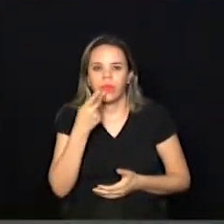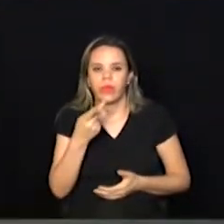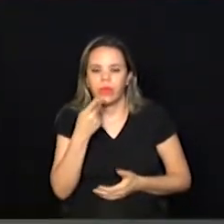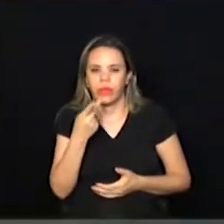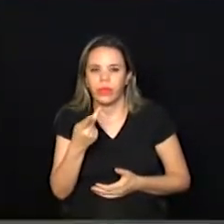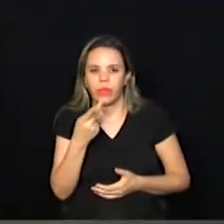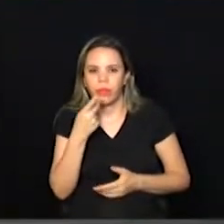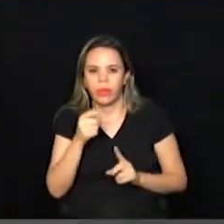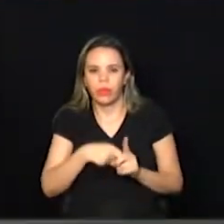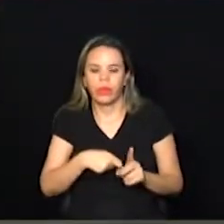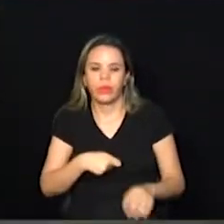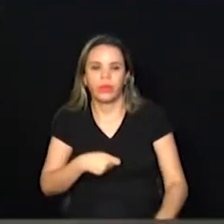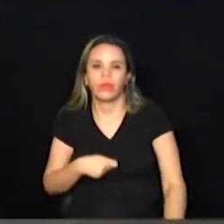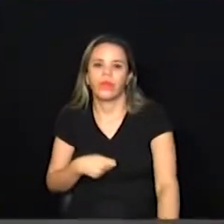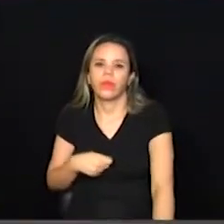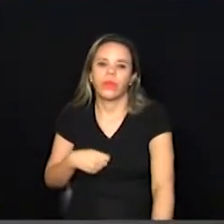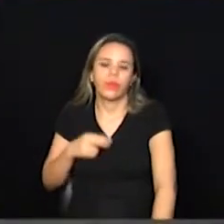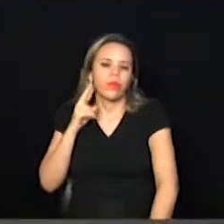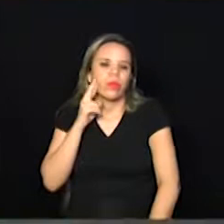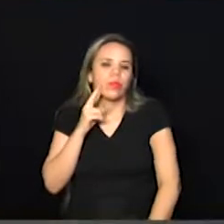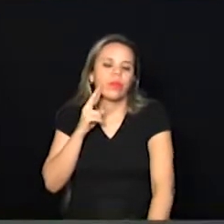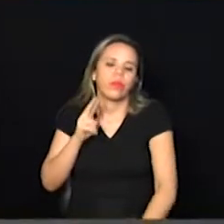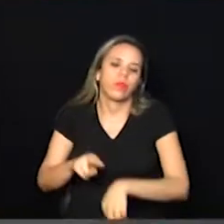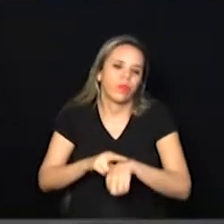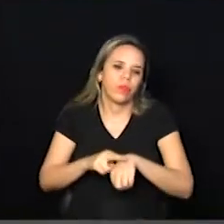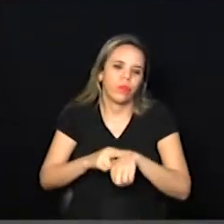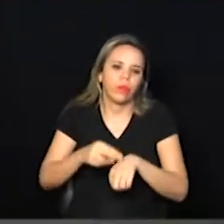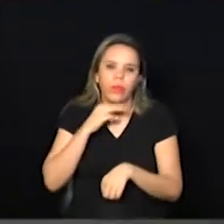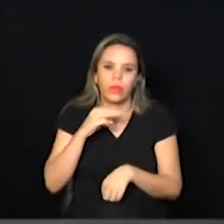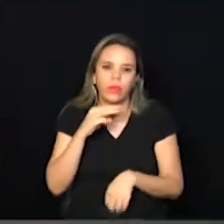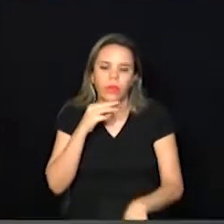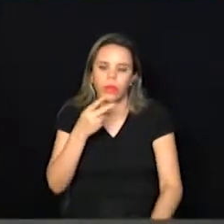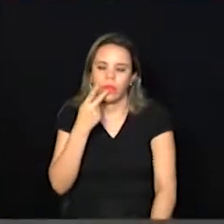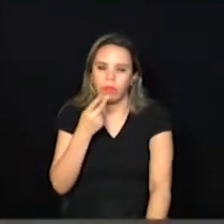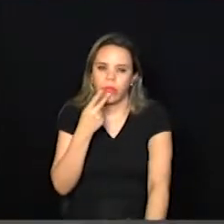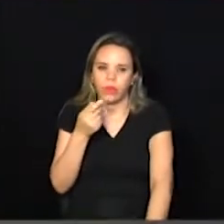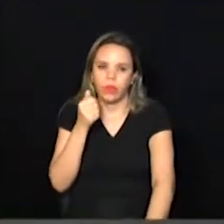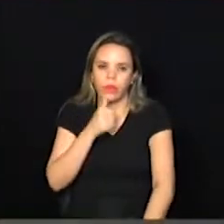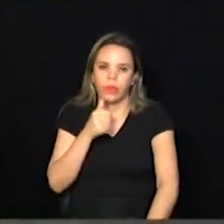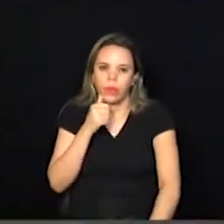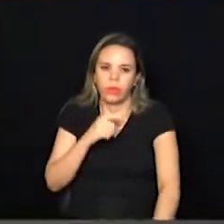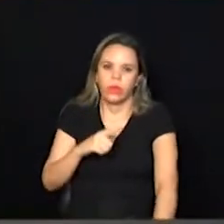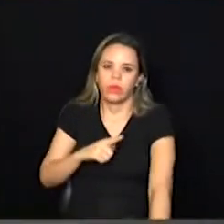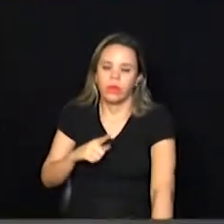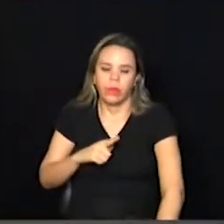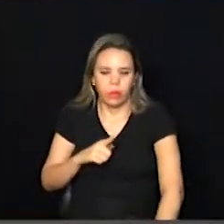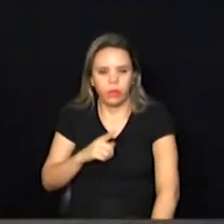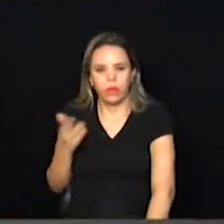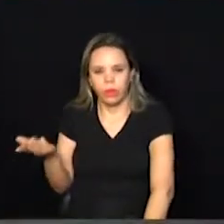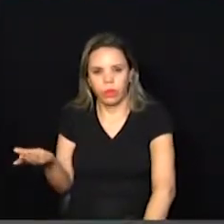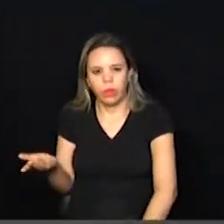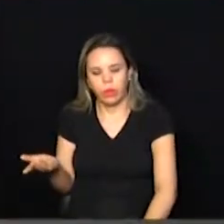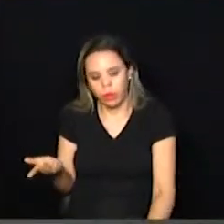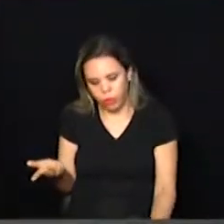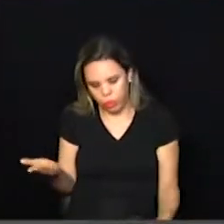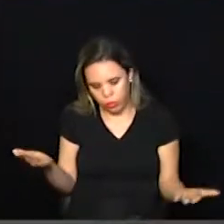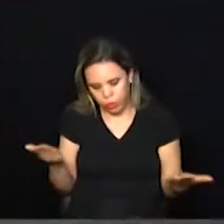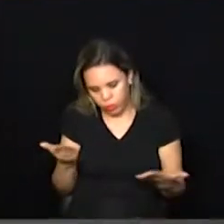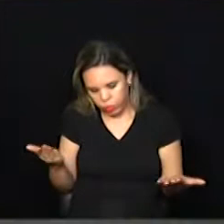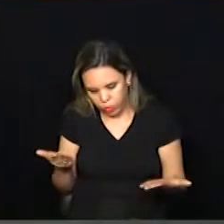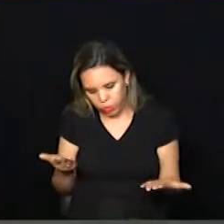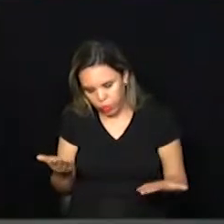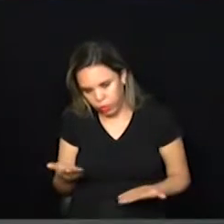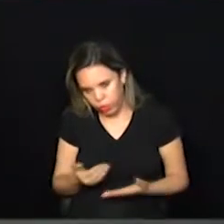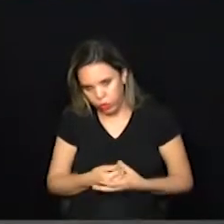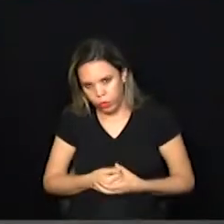do agosto lilás, da mesma forma que, em março, quando a gente fala bastante de mulher, tem esse olhar. Mas, hoje, quando o senhor fala